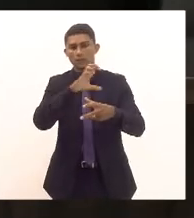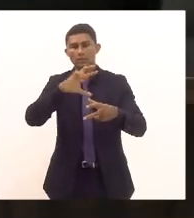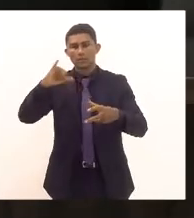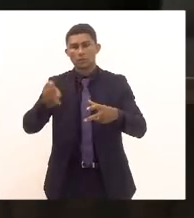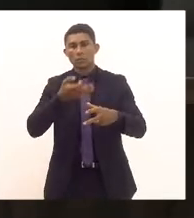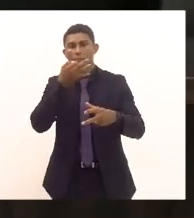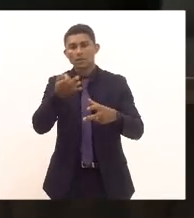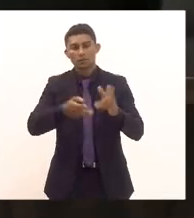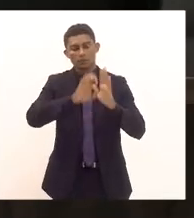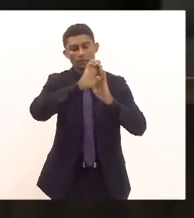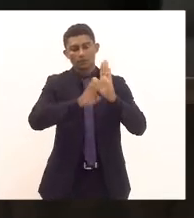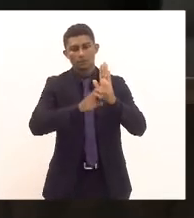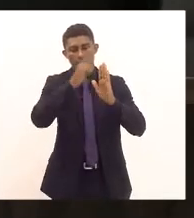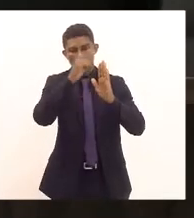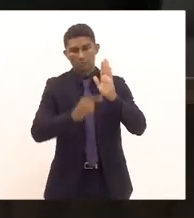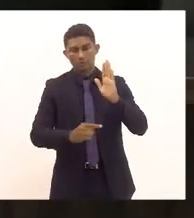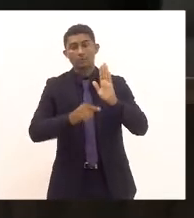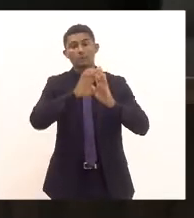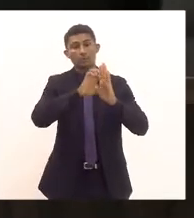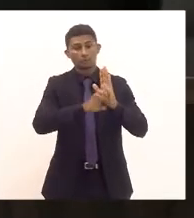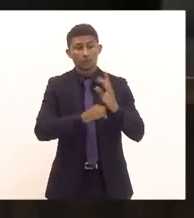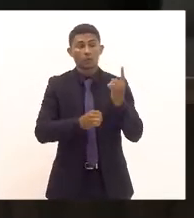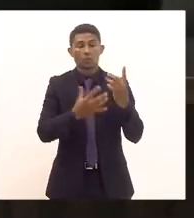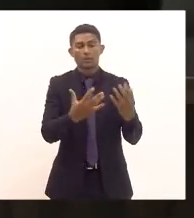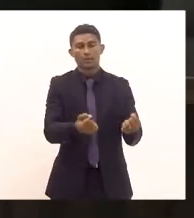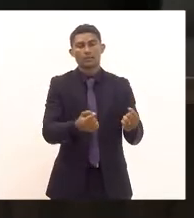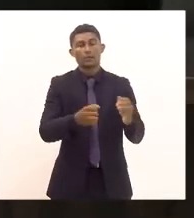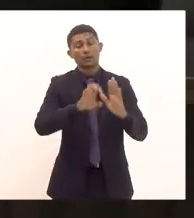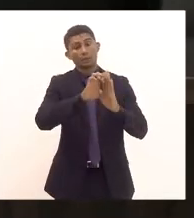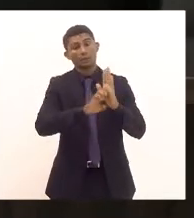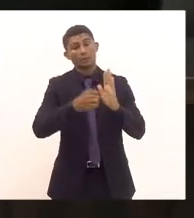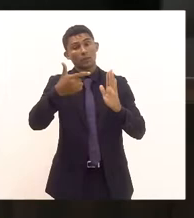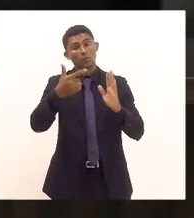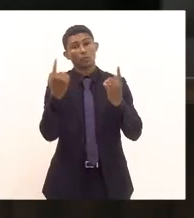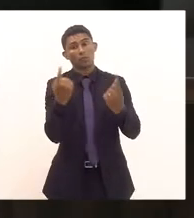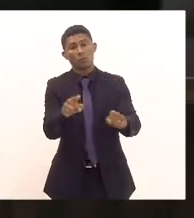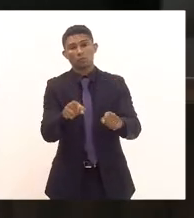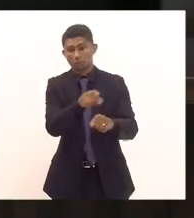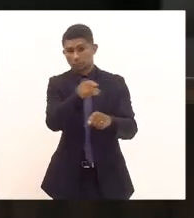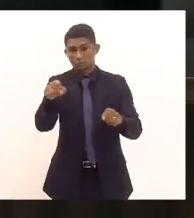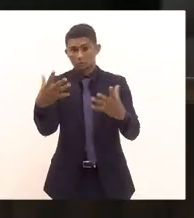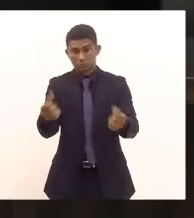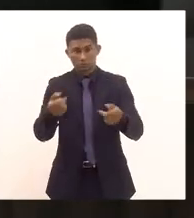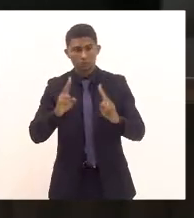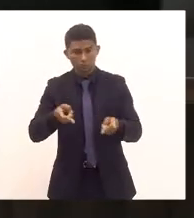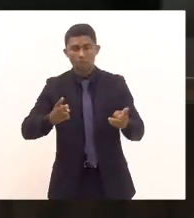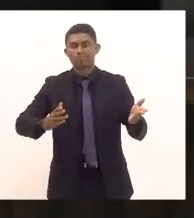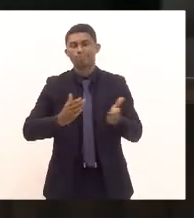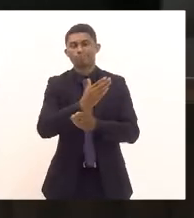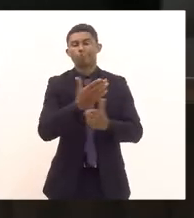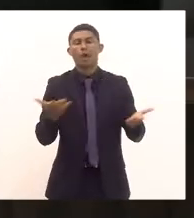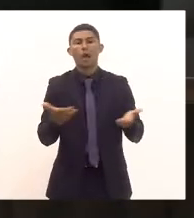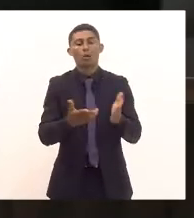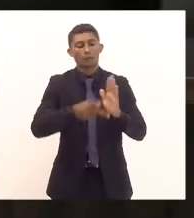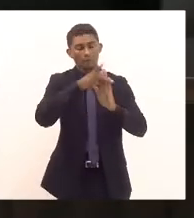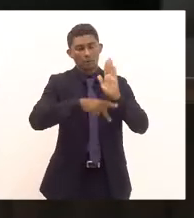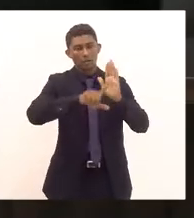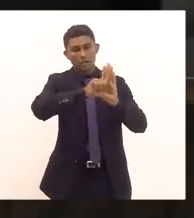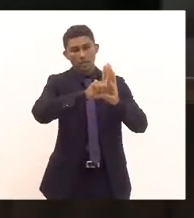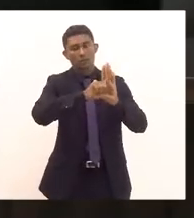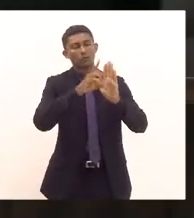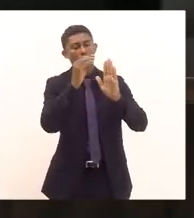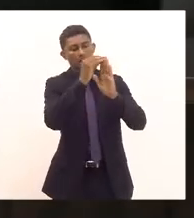de plenário favorável emendar um em contato aumentar dois são os que aprovam descrição aprovada em votação projeto assim